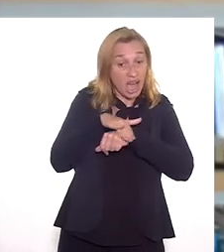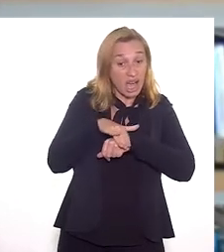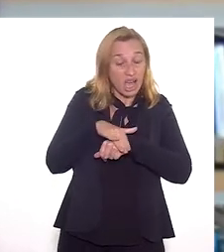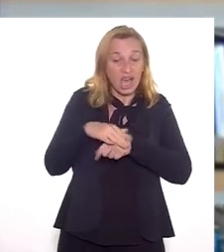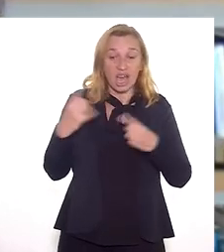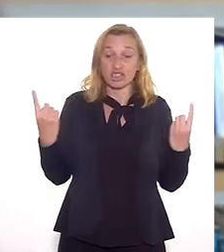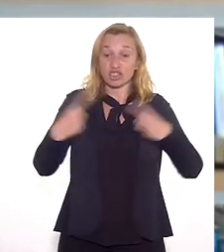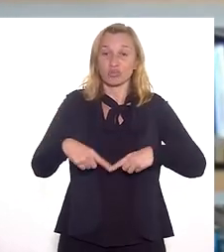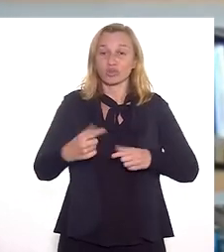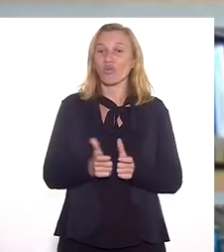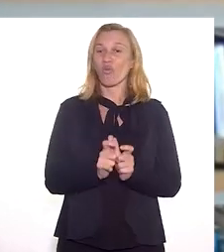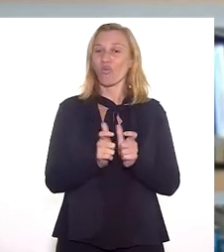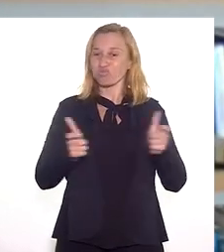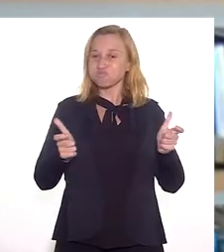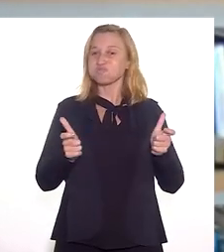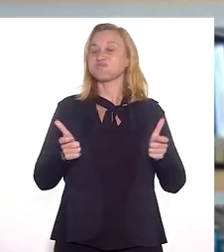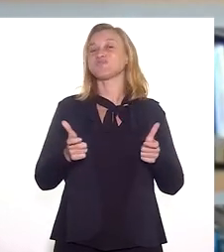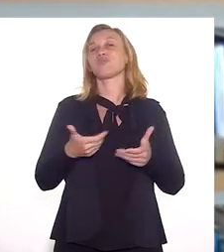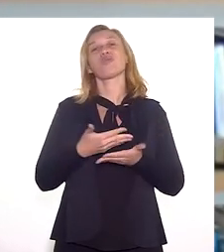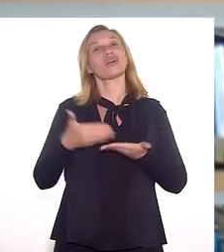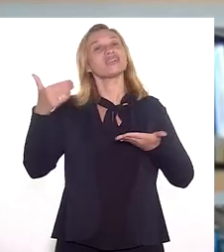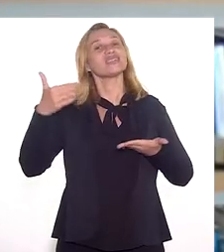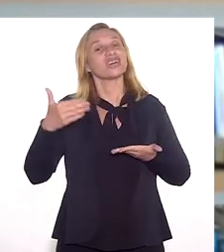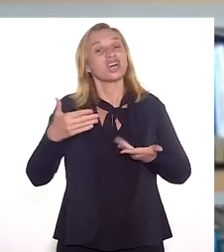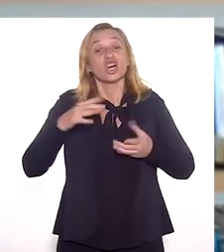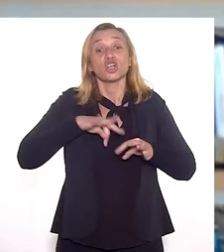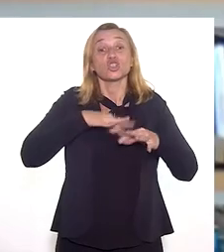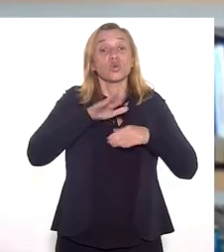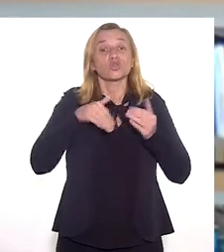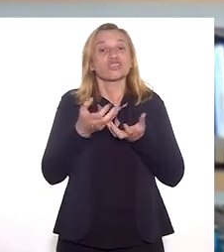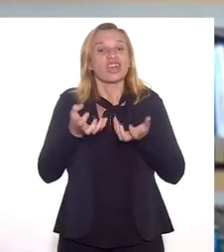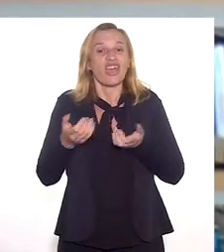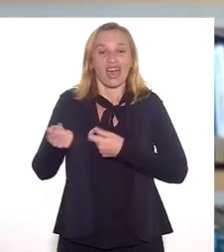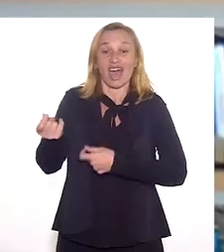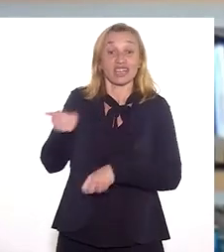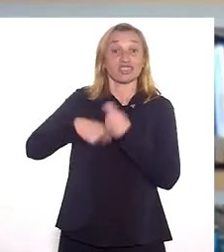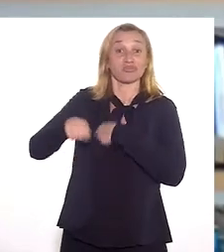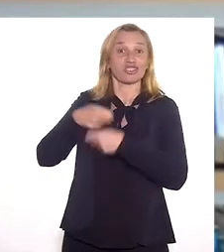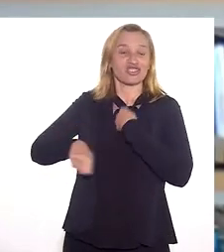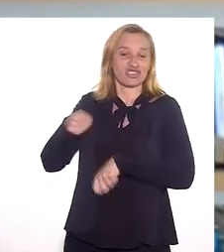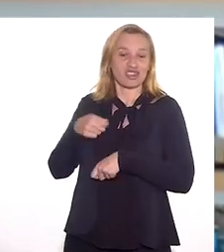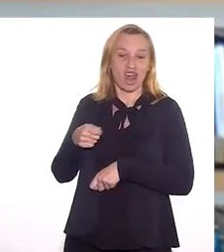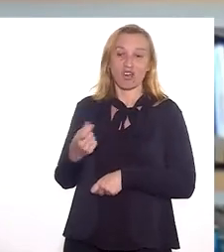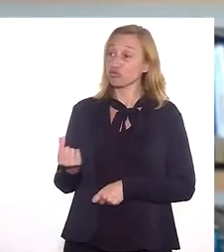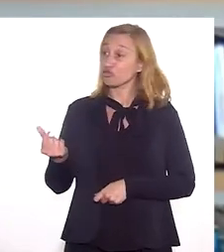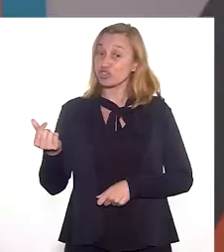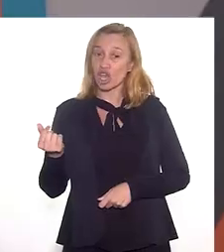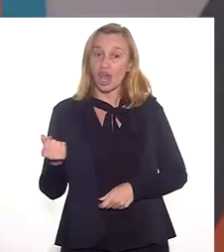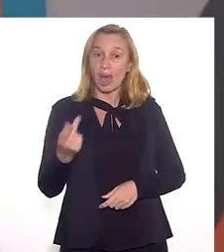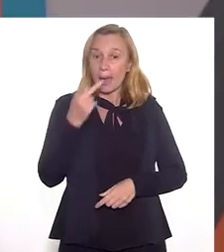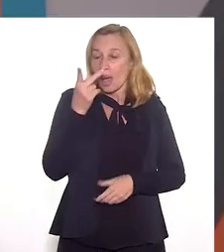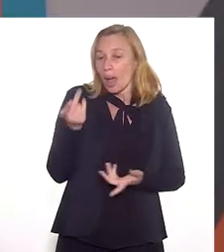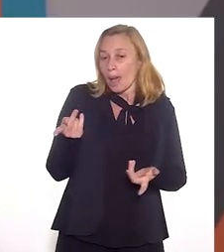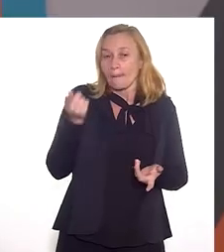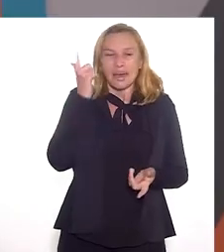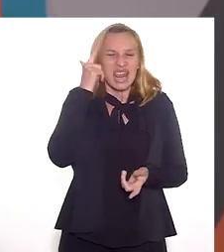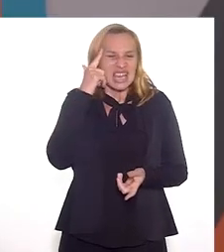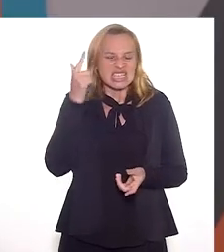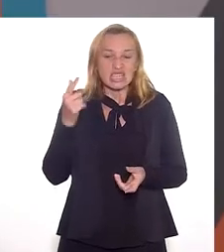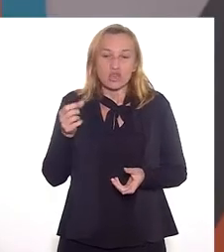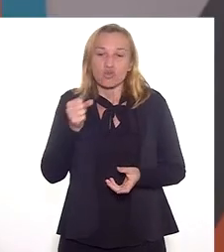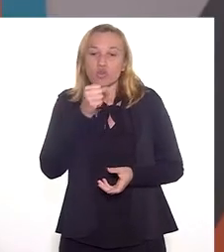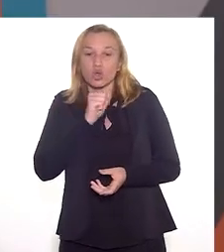isso, as disputas começam a se instalar. Porque todo mundo quer administrar o patrimônio como se o patrimônio construído